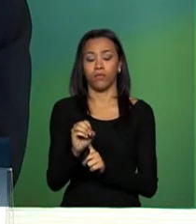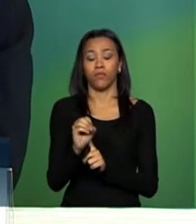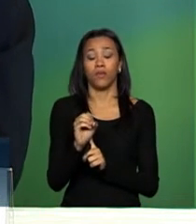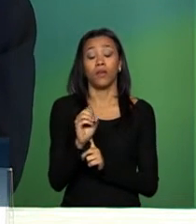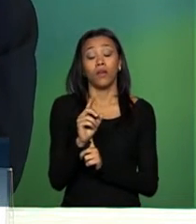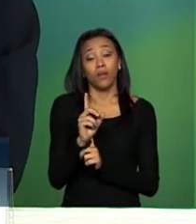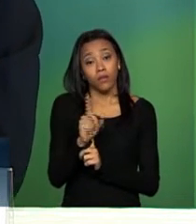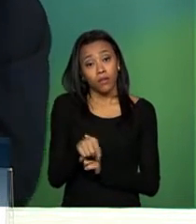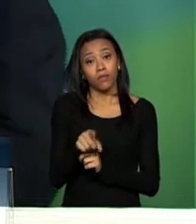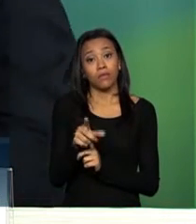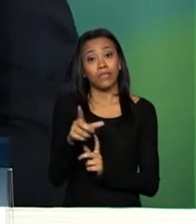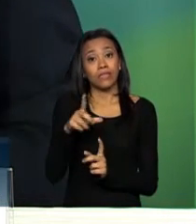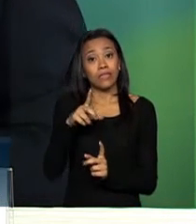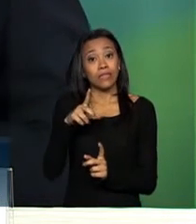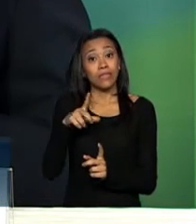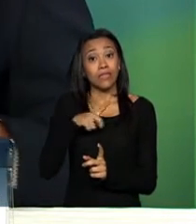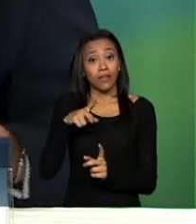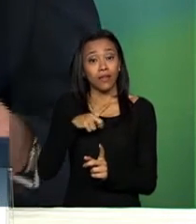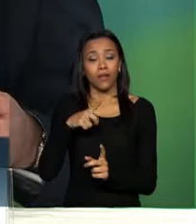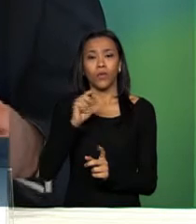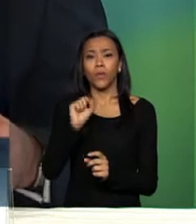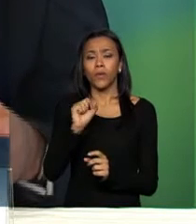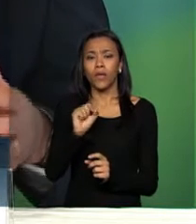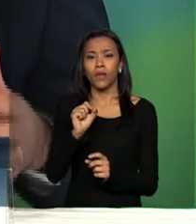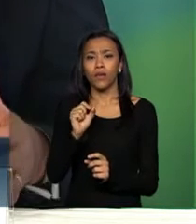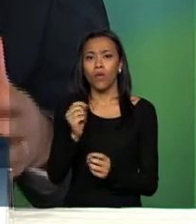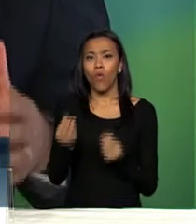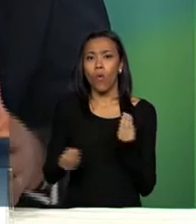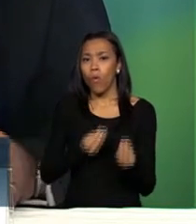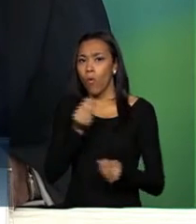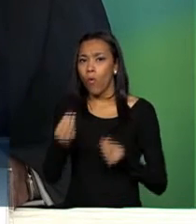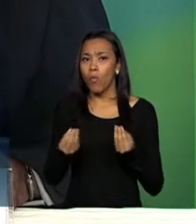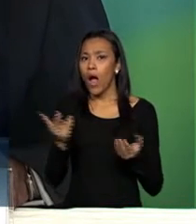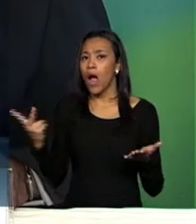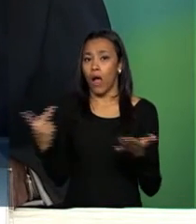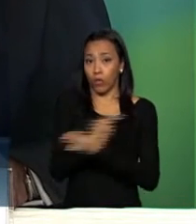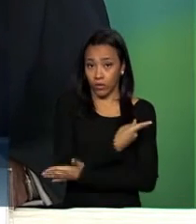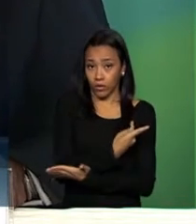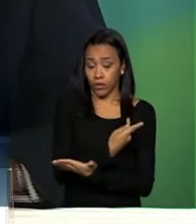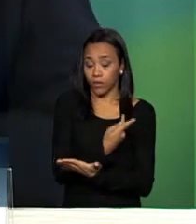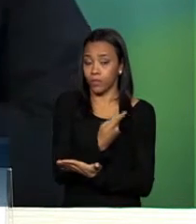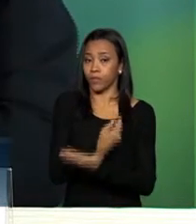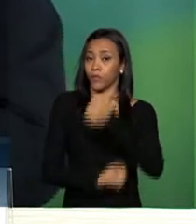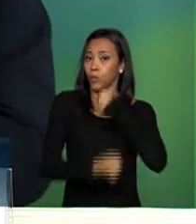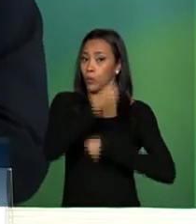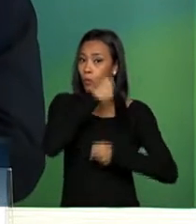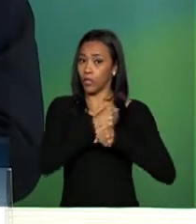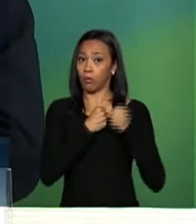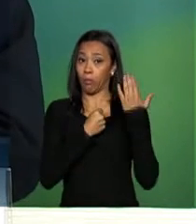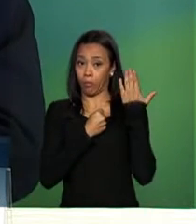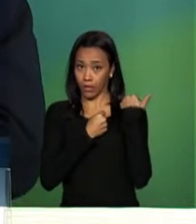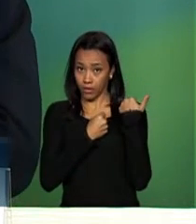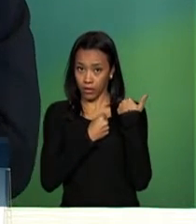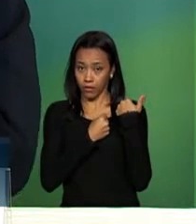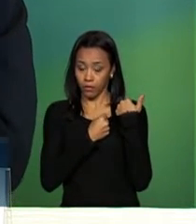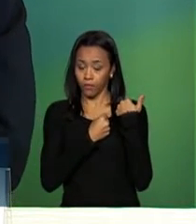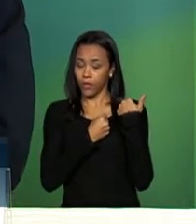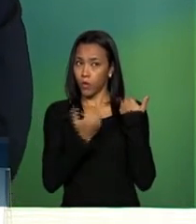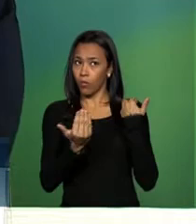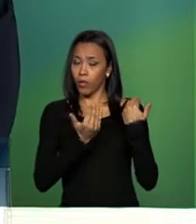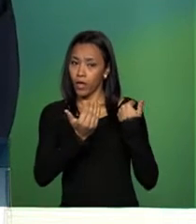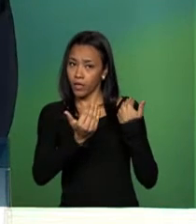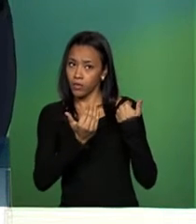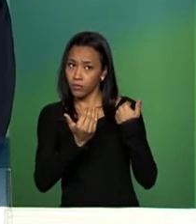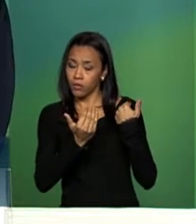que, tendo em vista o nível de execução do ano passado, e o compromisso de que não